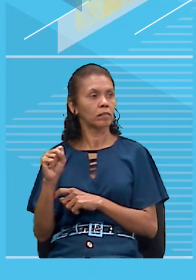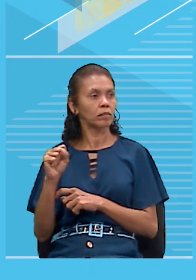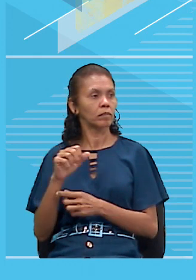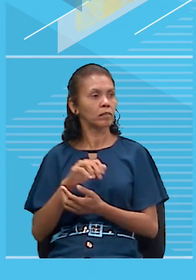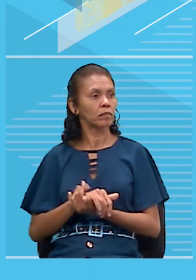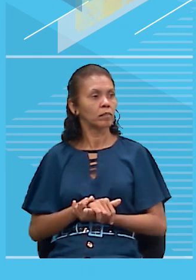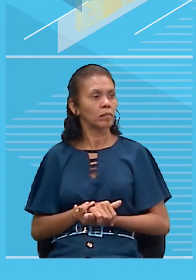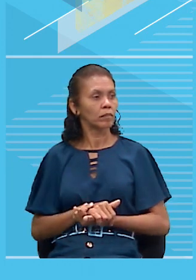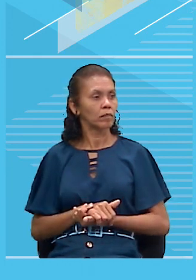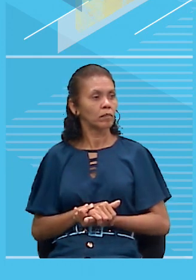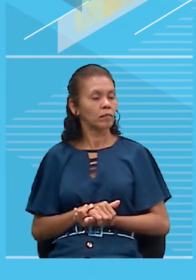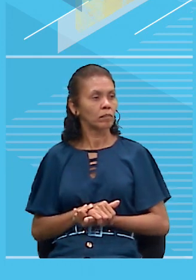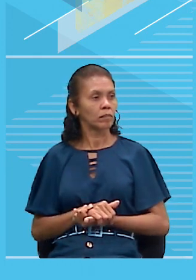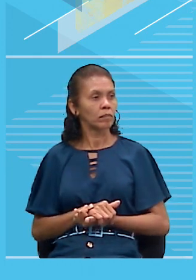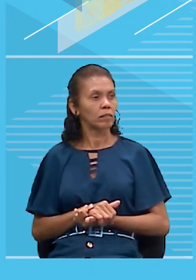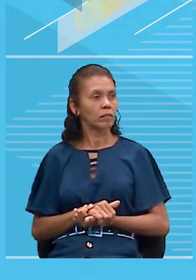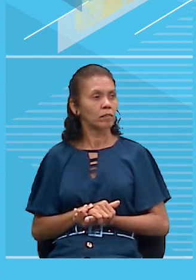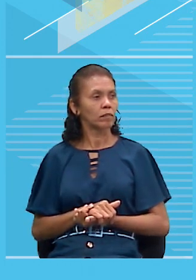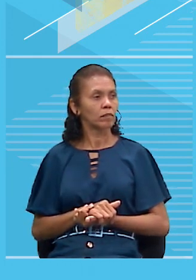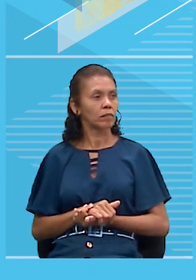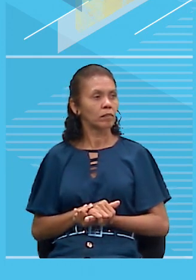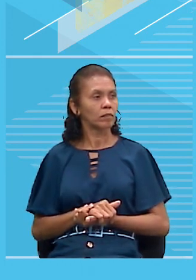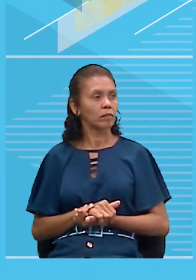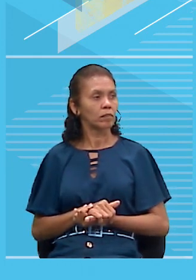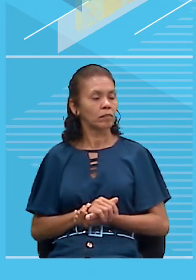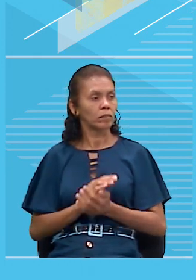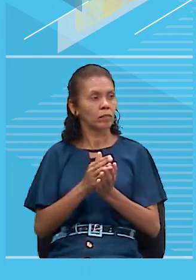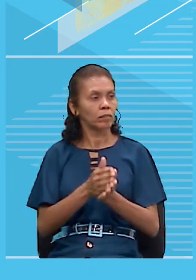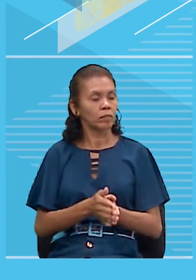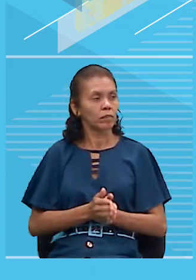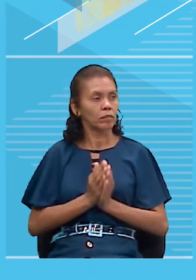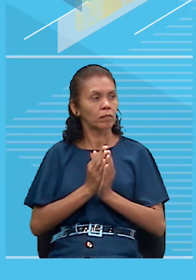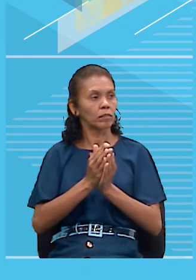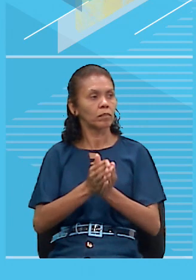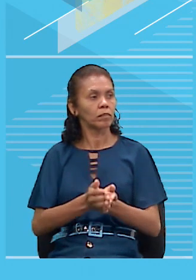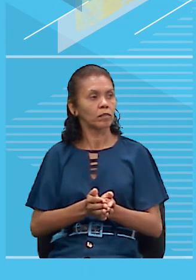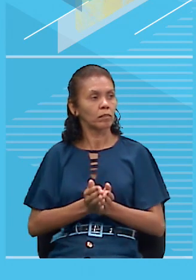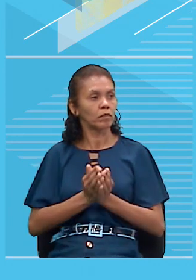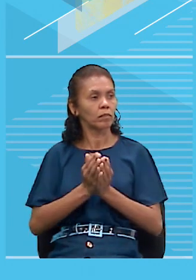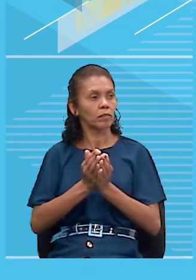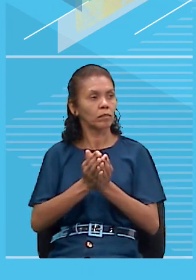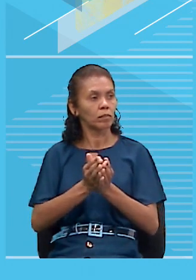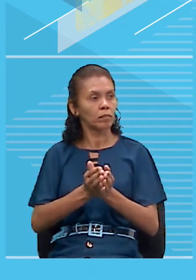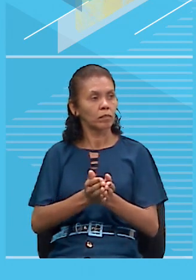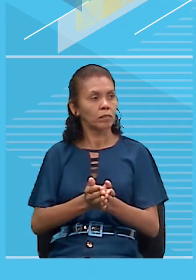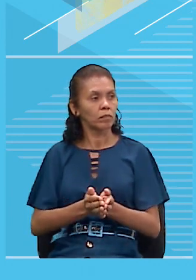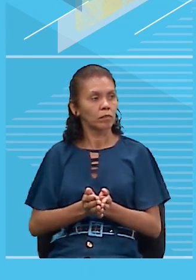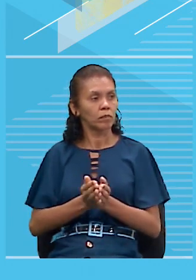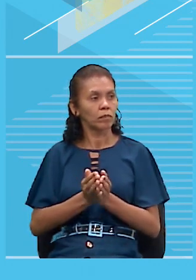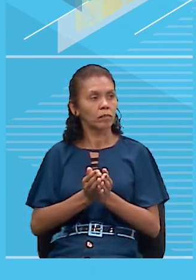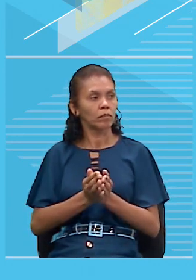Vixe Professor aquela embarcação ali eles trouxeram para a praia